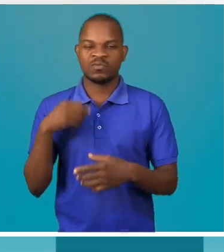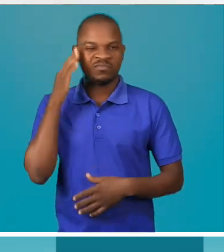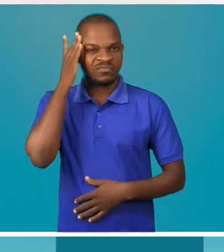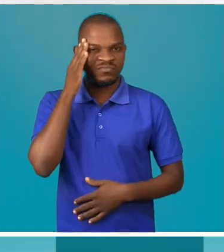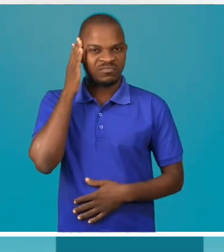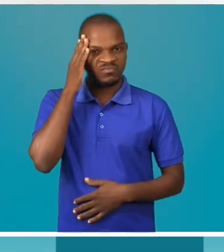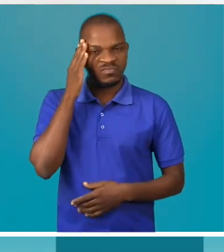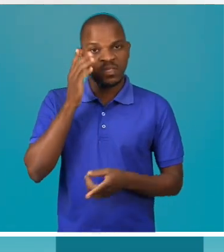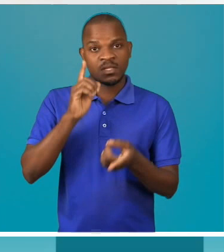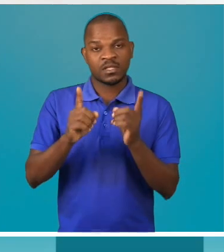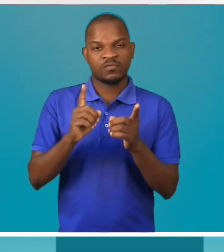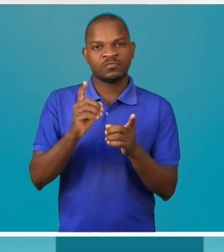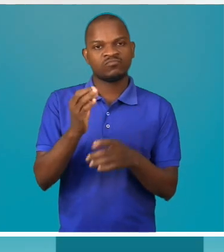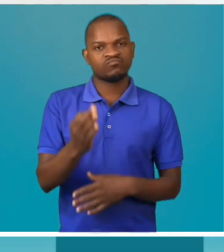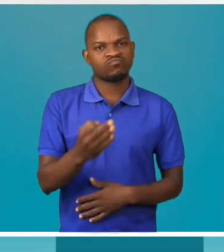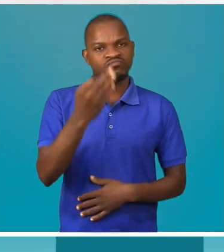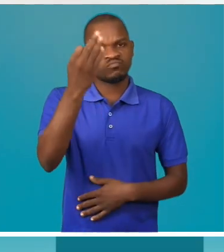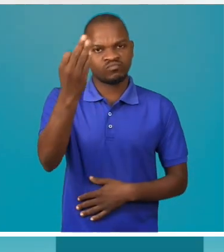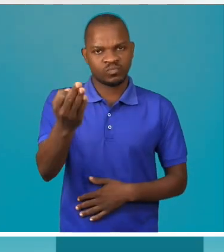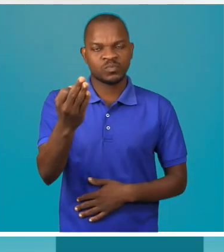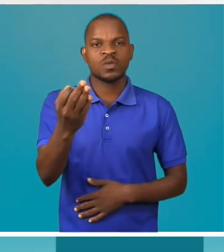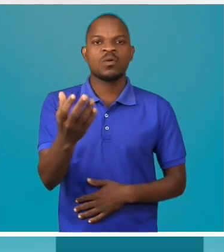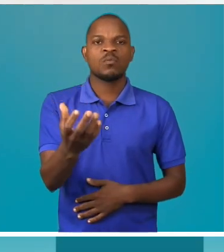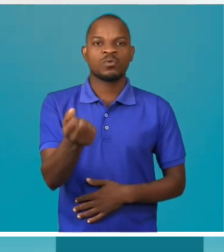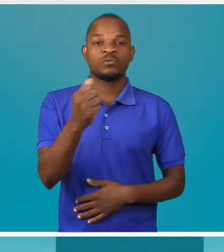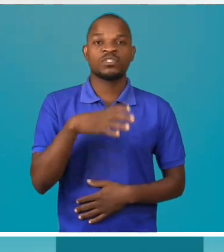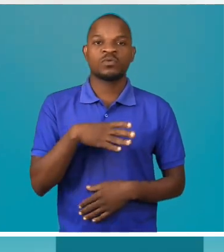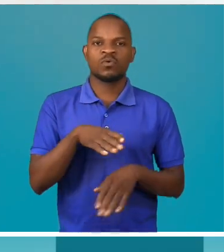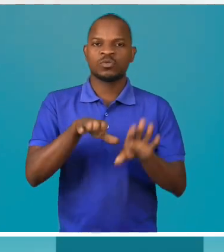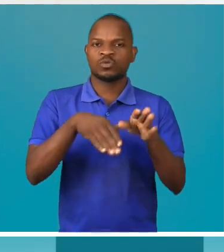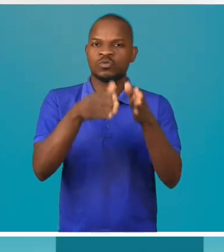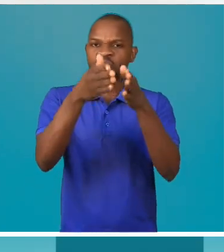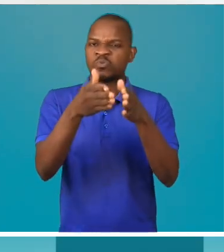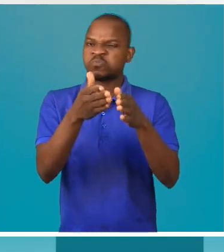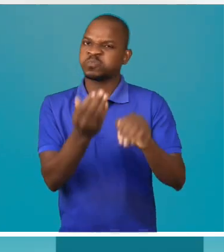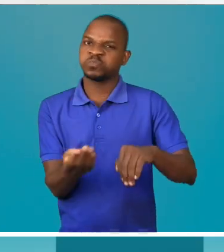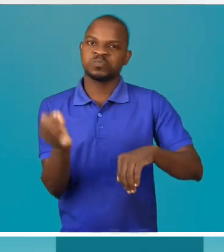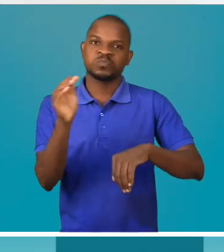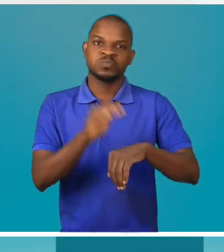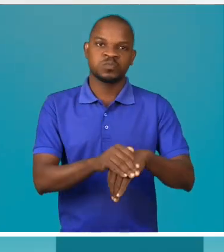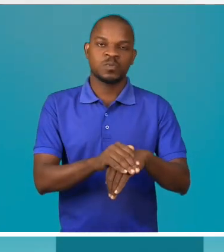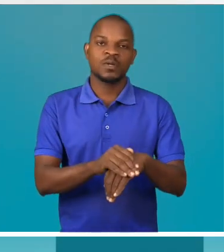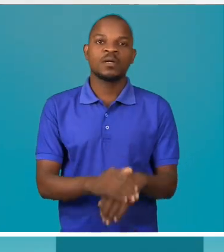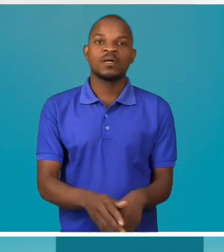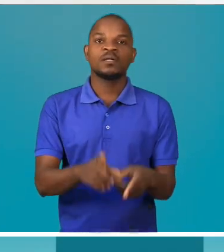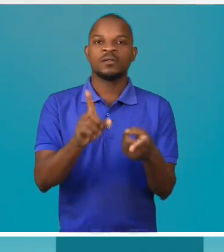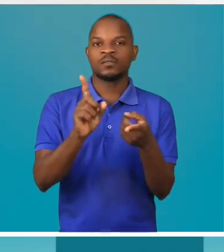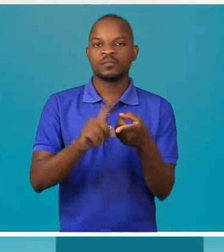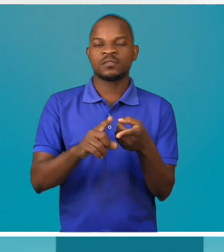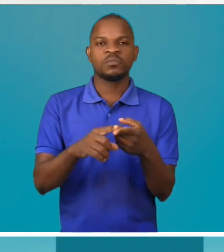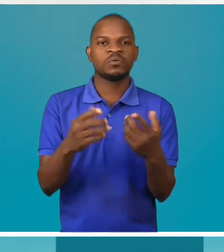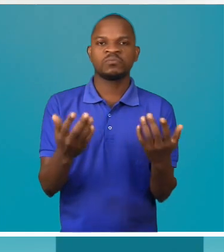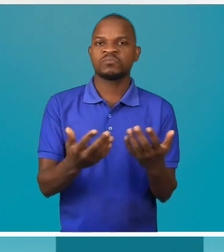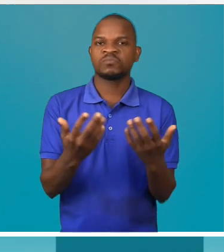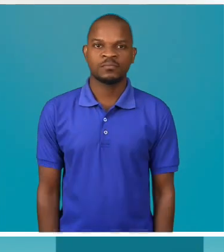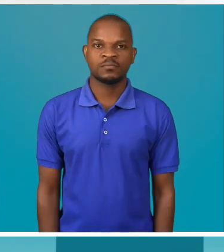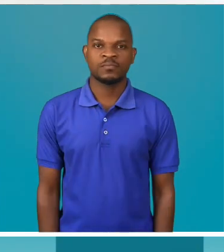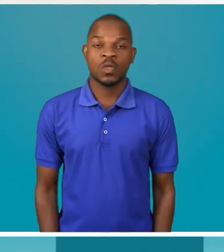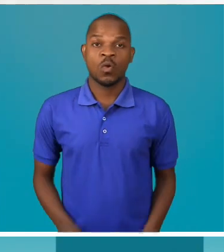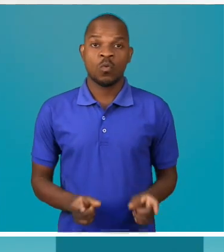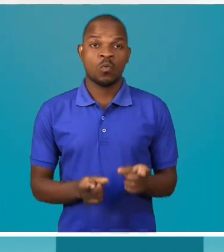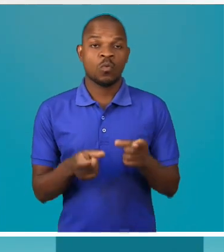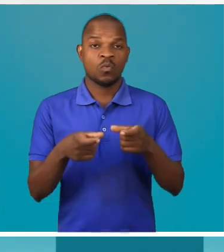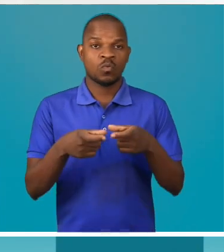nós iríamos ter grandes jogadores a estarem no futebol internacional.